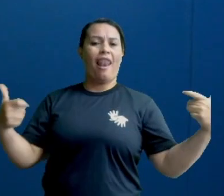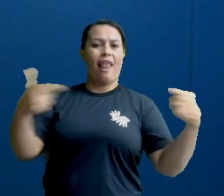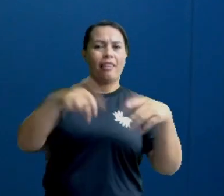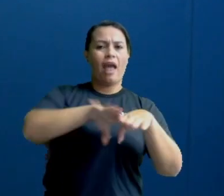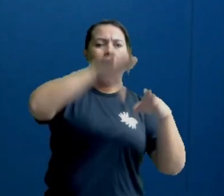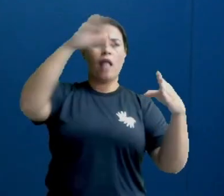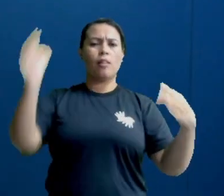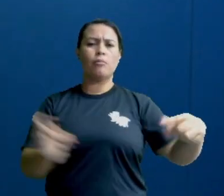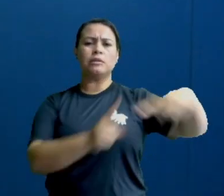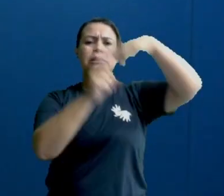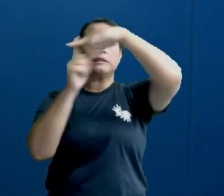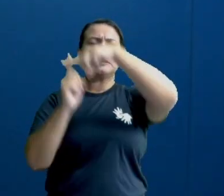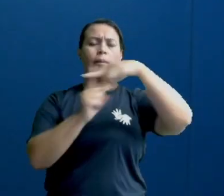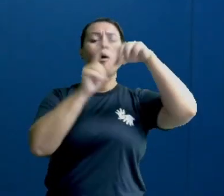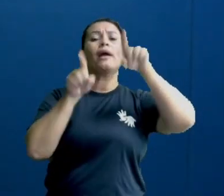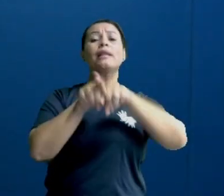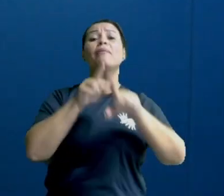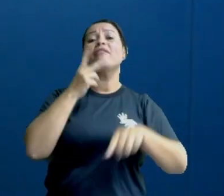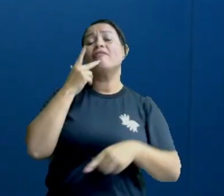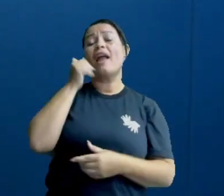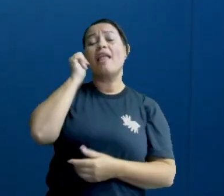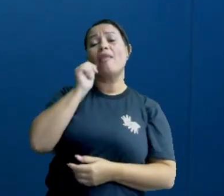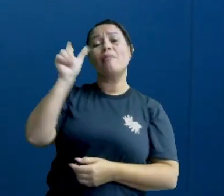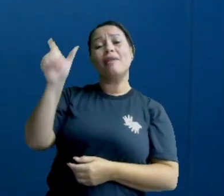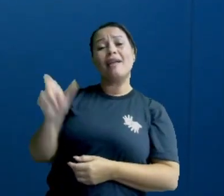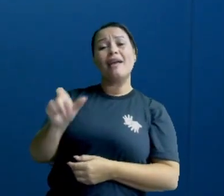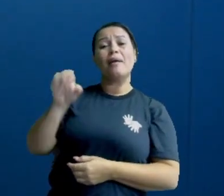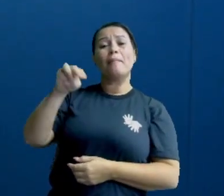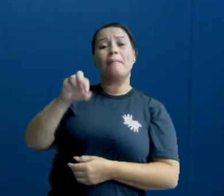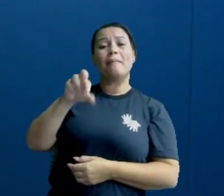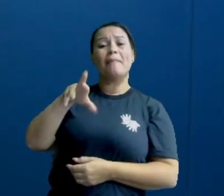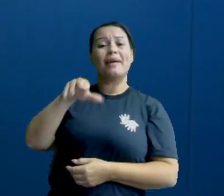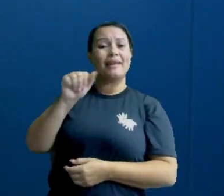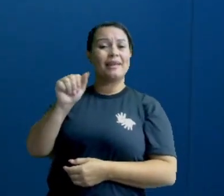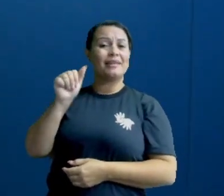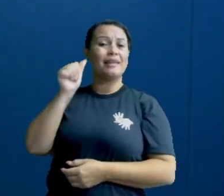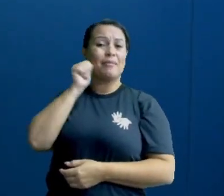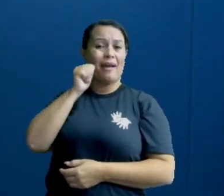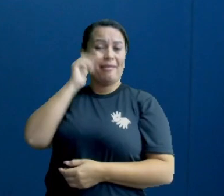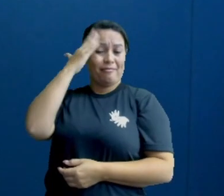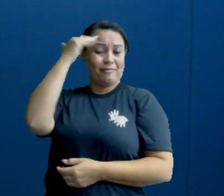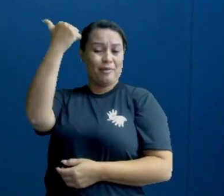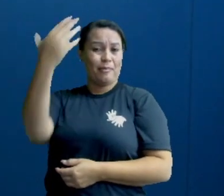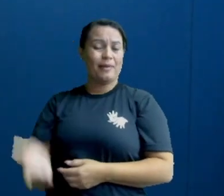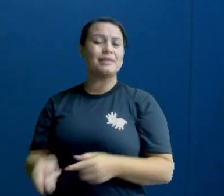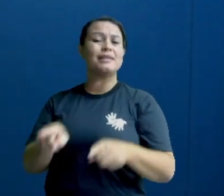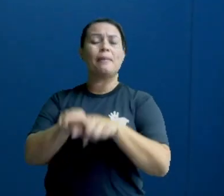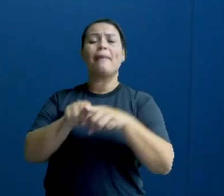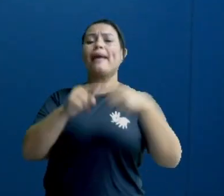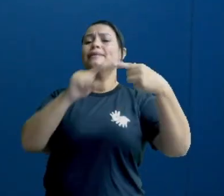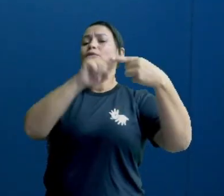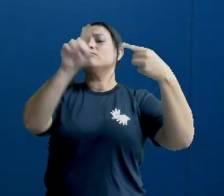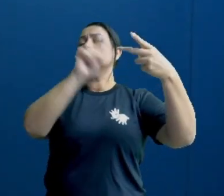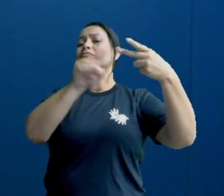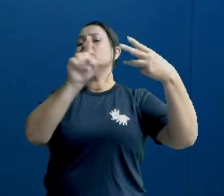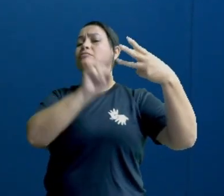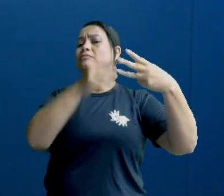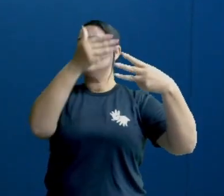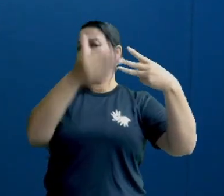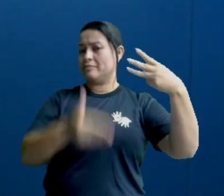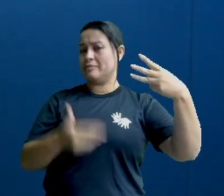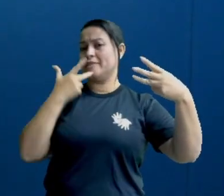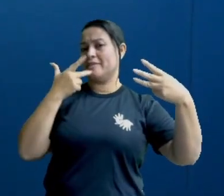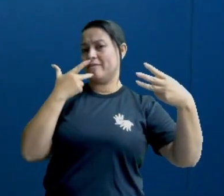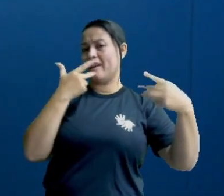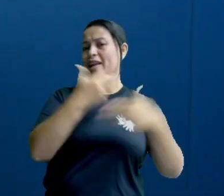das Tabocas e fala da nossa heroína Mariana Amália de Rego Barreto, né? Então, são 3 coisinhas que falam no